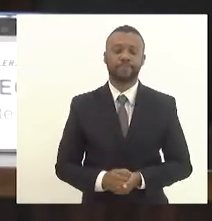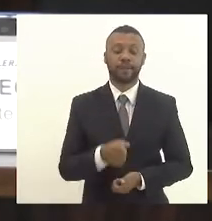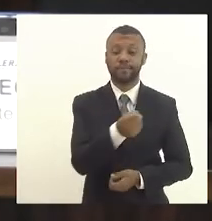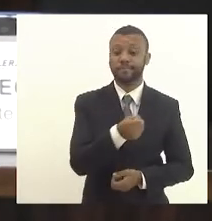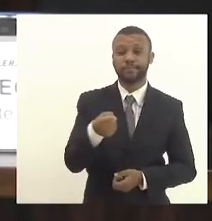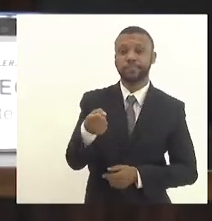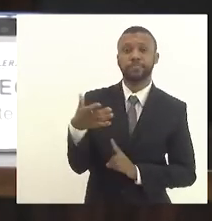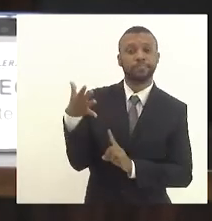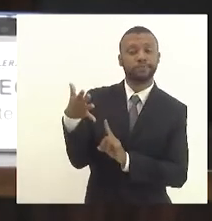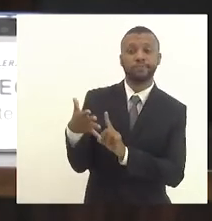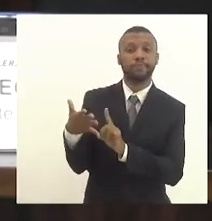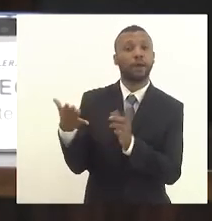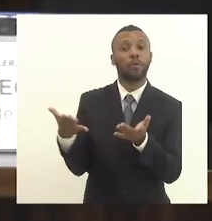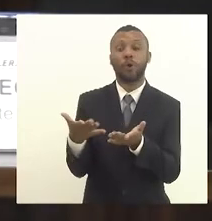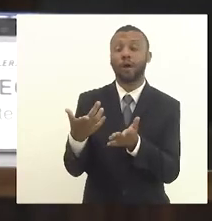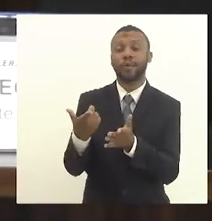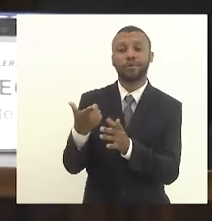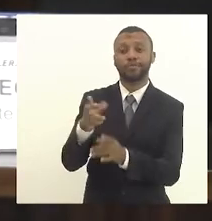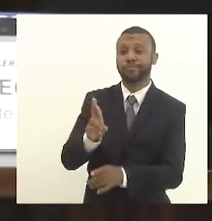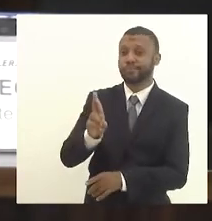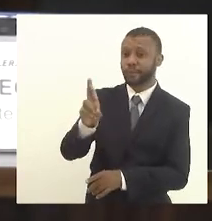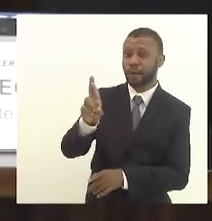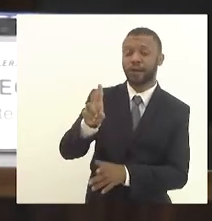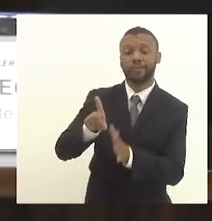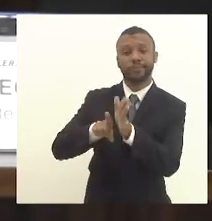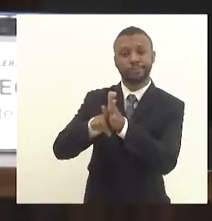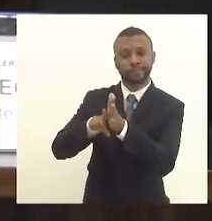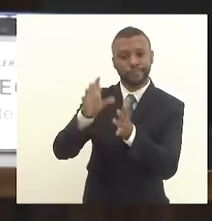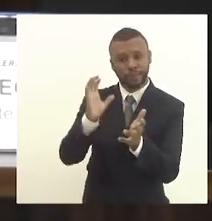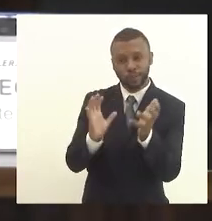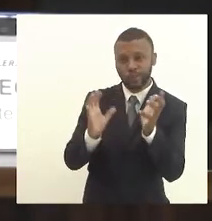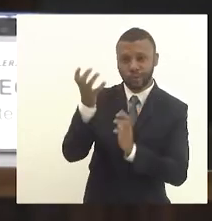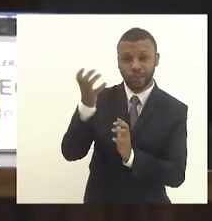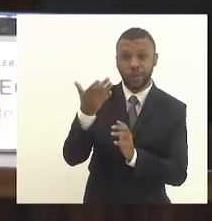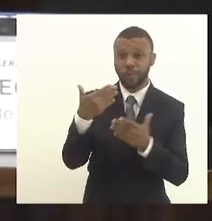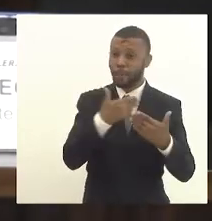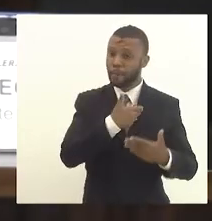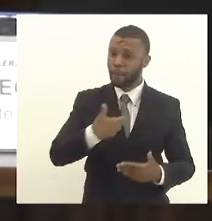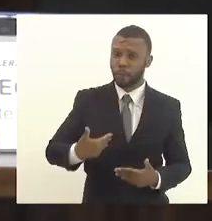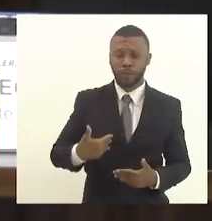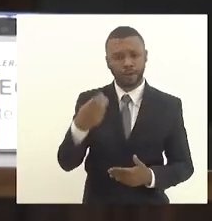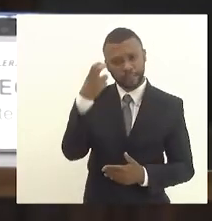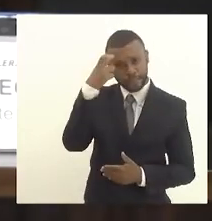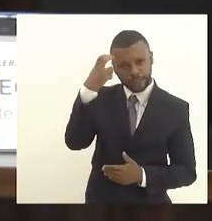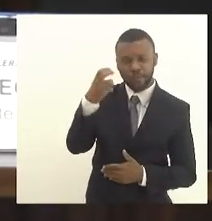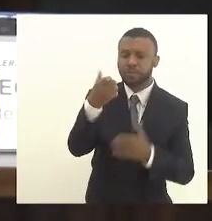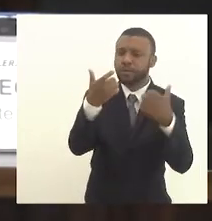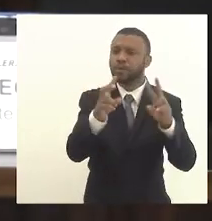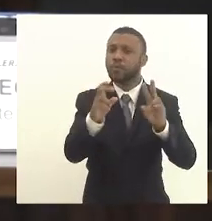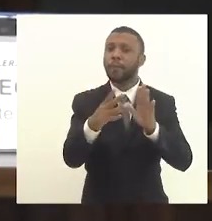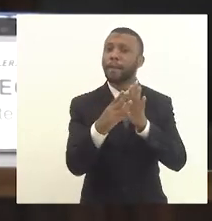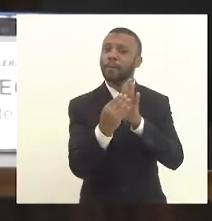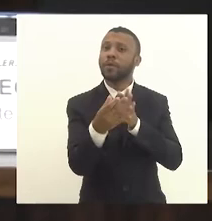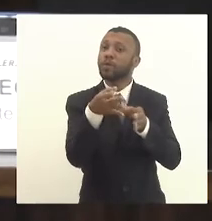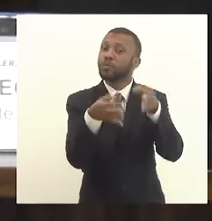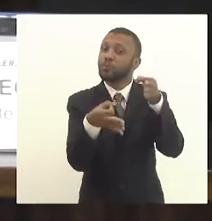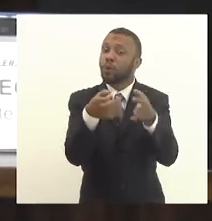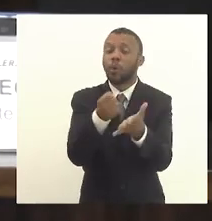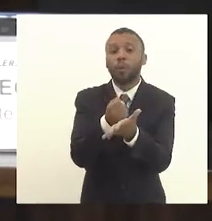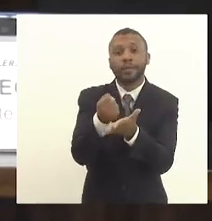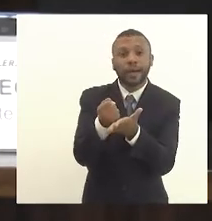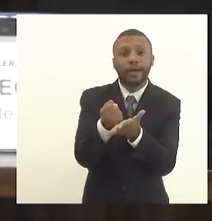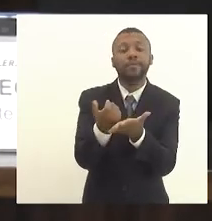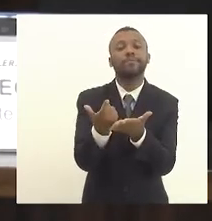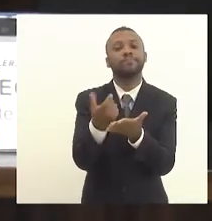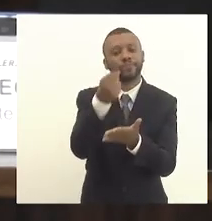ao consultor das Soluções Públicas Inteligentes, o senhor Vitor Antunes, para falar sobre a modelagem jurídica dos contratos para adoção pelos municípios